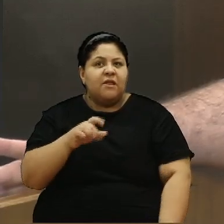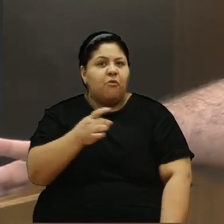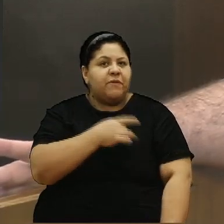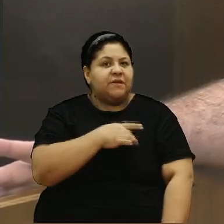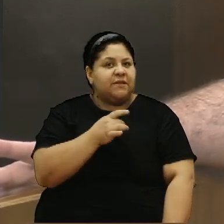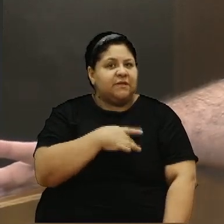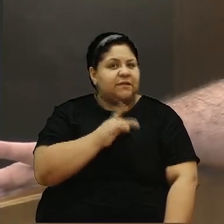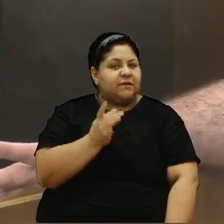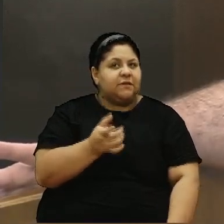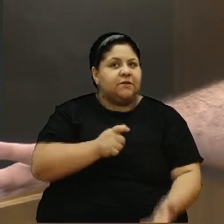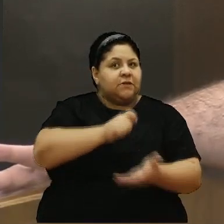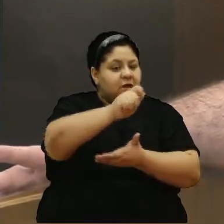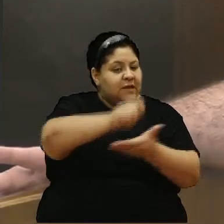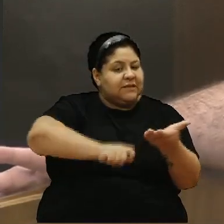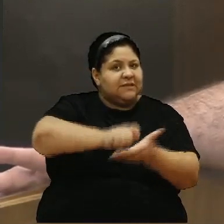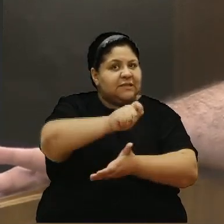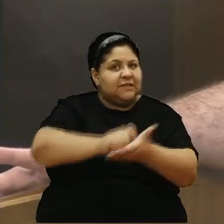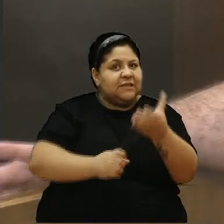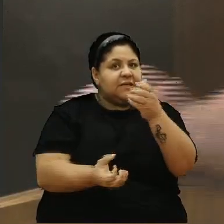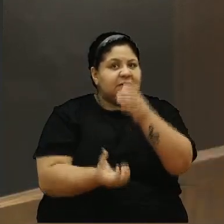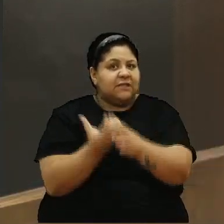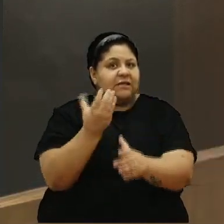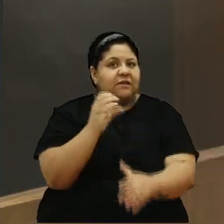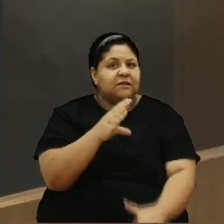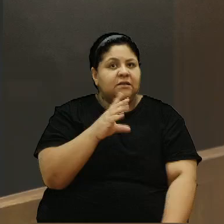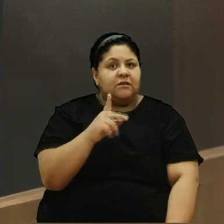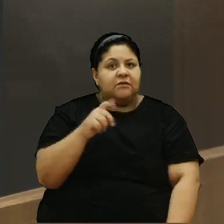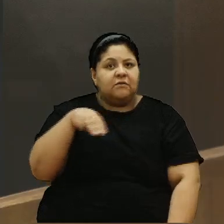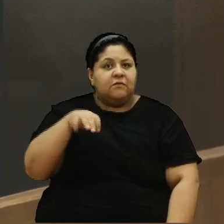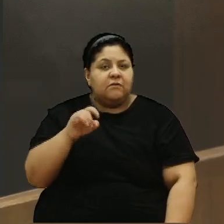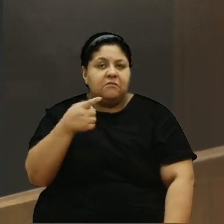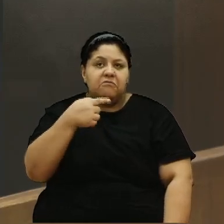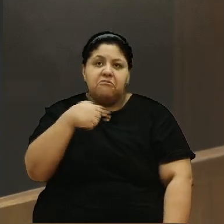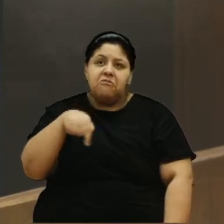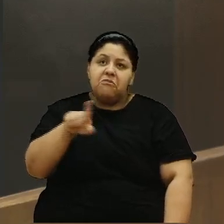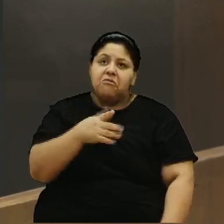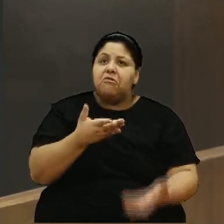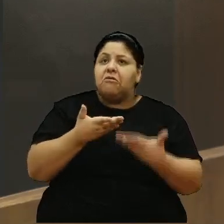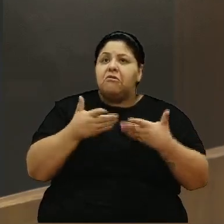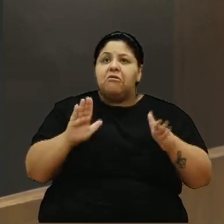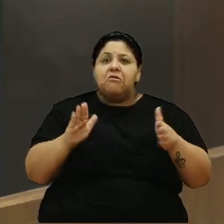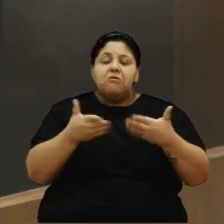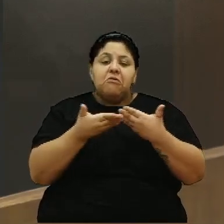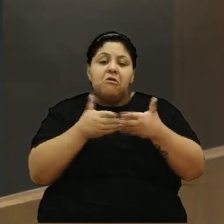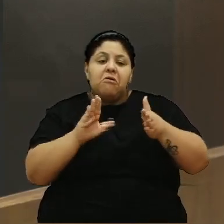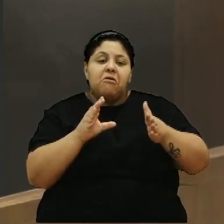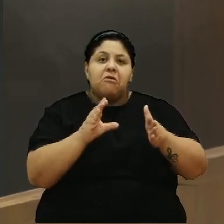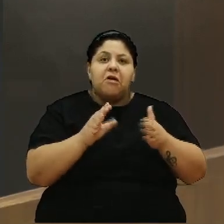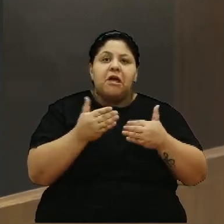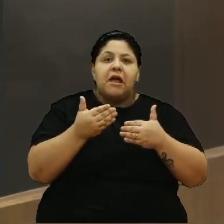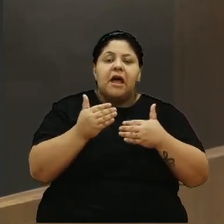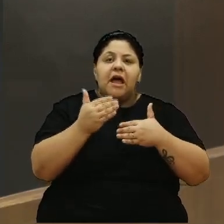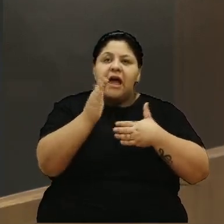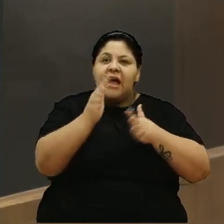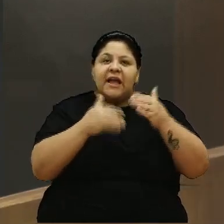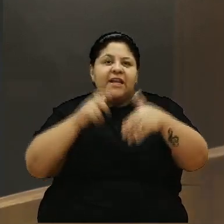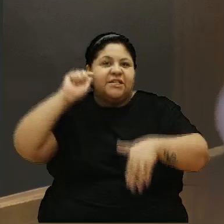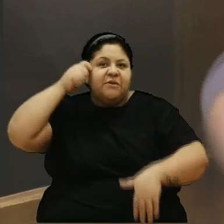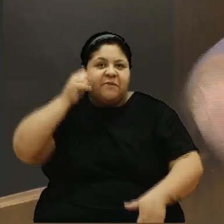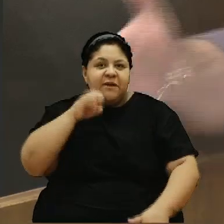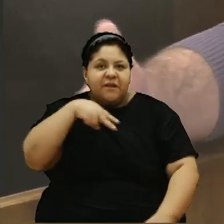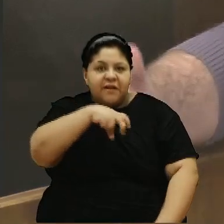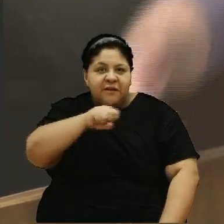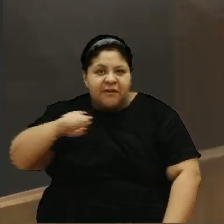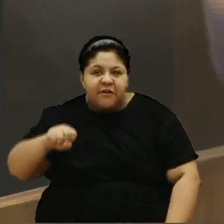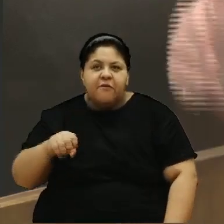Assinem a criação da CPMI. E vamos deixar abrir a caixa preta do INSS. Vamos investigar